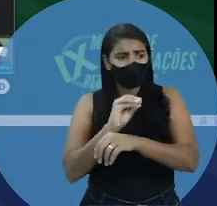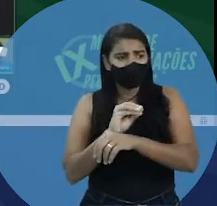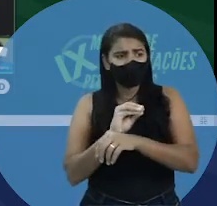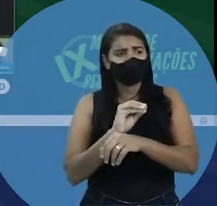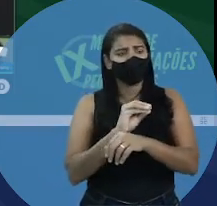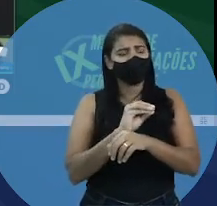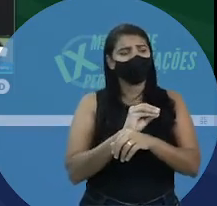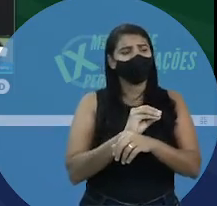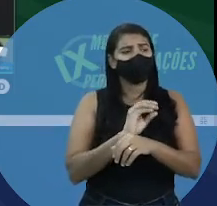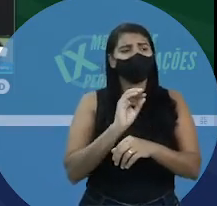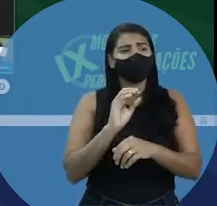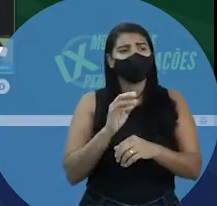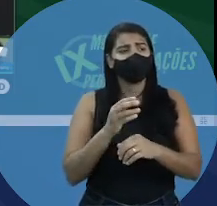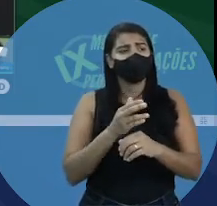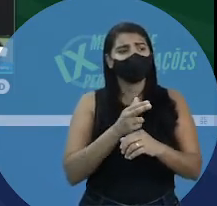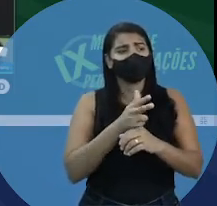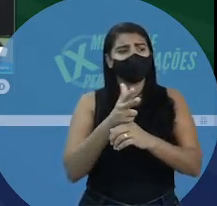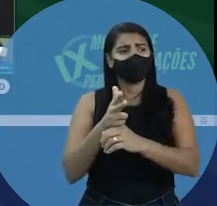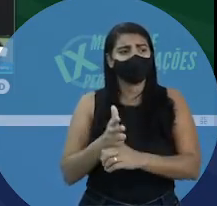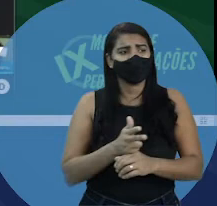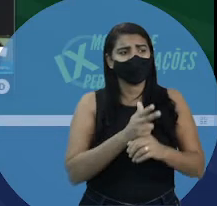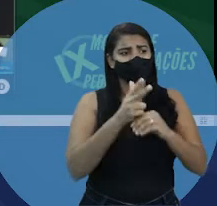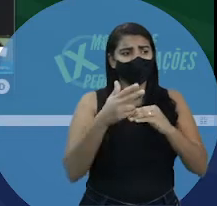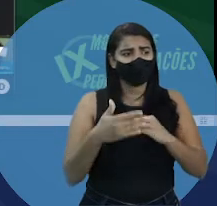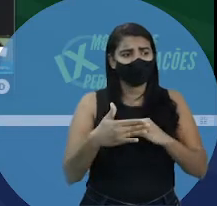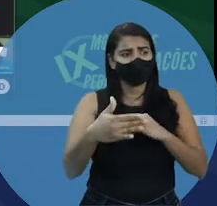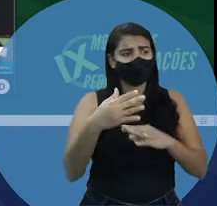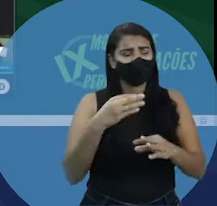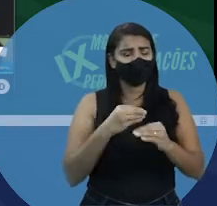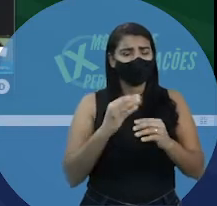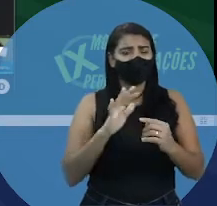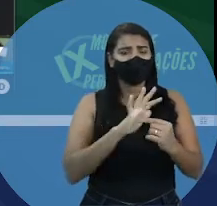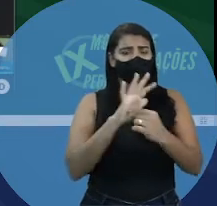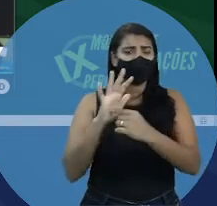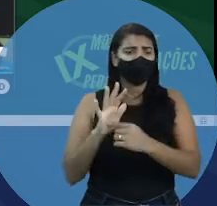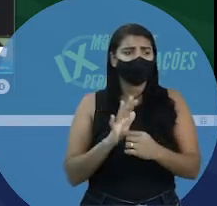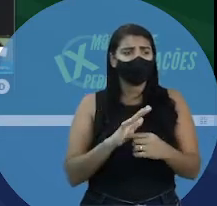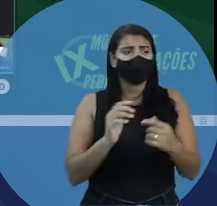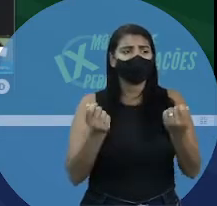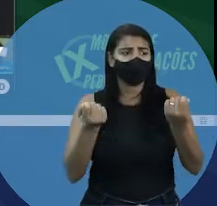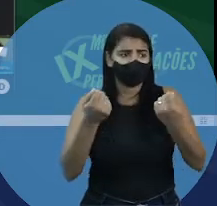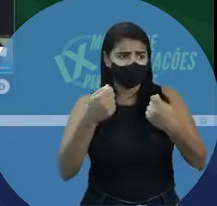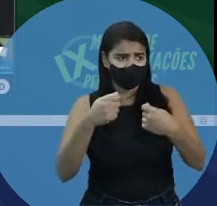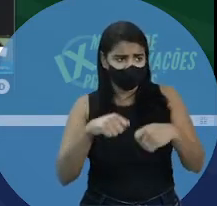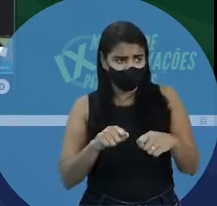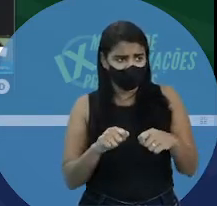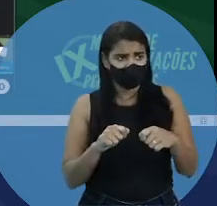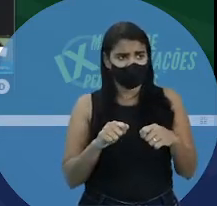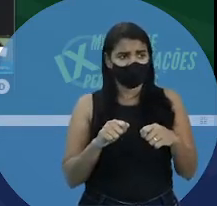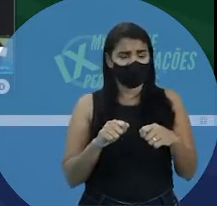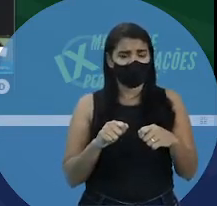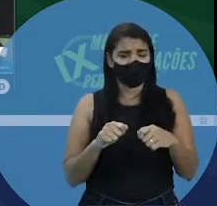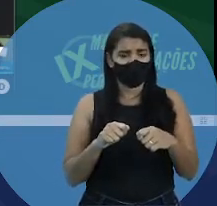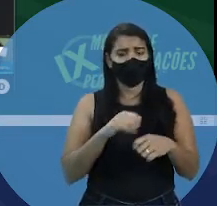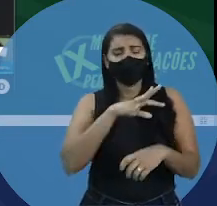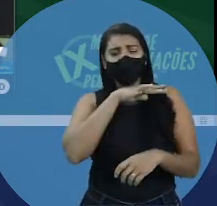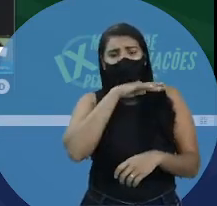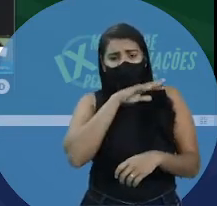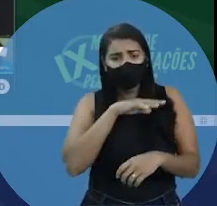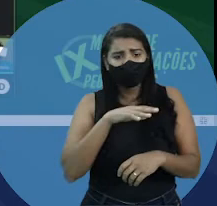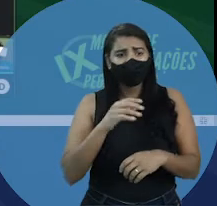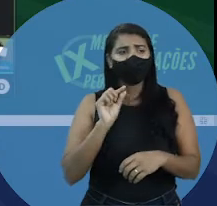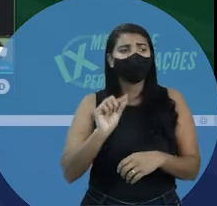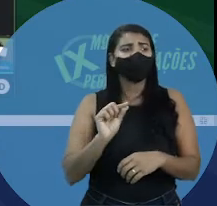vídeo, e, a partir daquilo, elencasse, destacasse quais eram os possíveis impactos e quais medidas poderiam